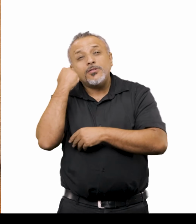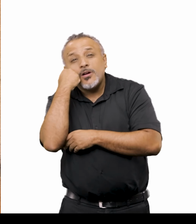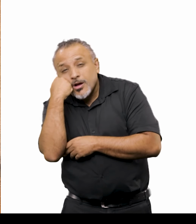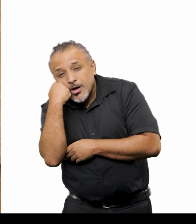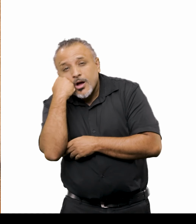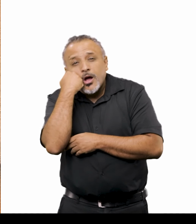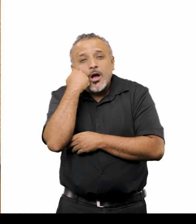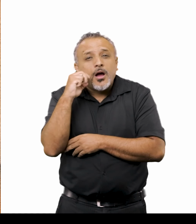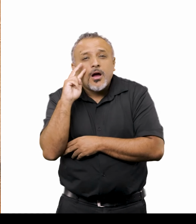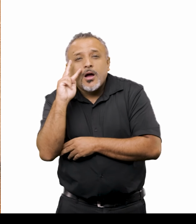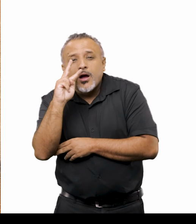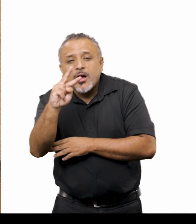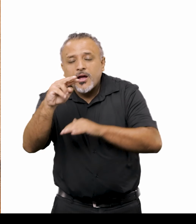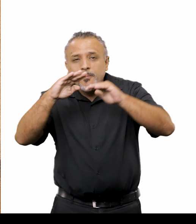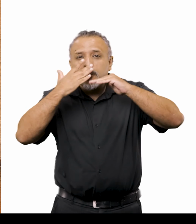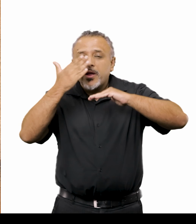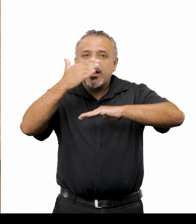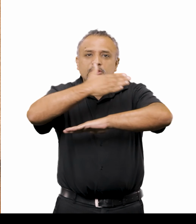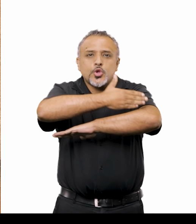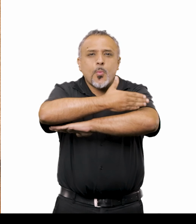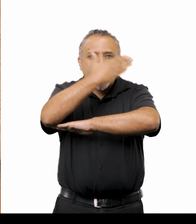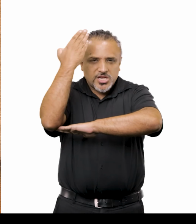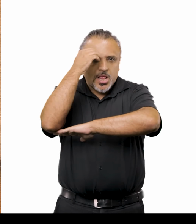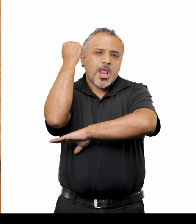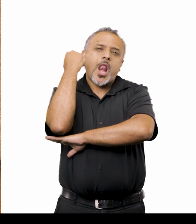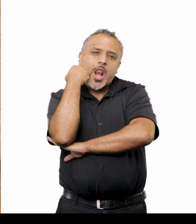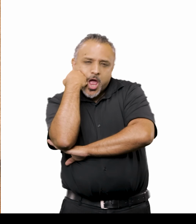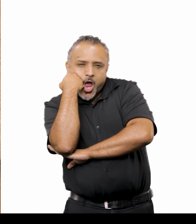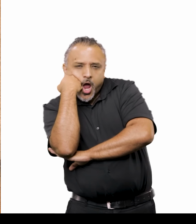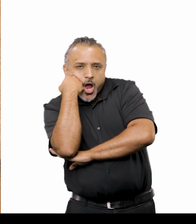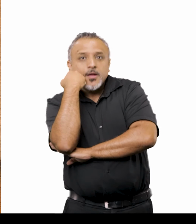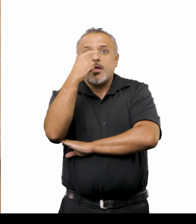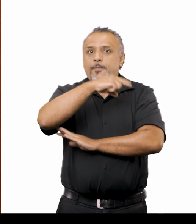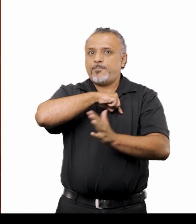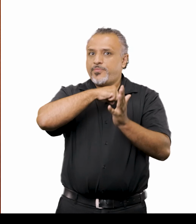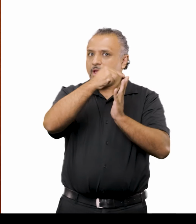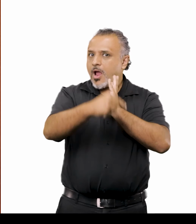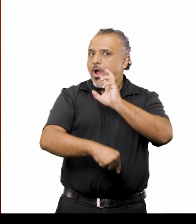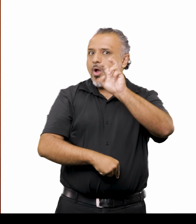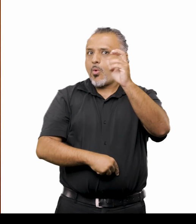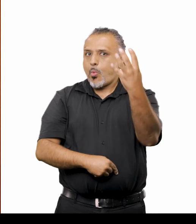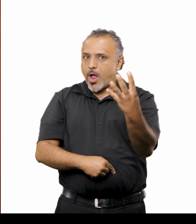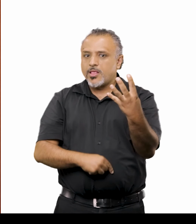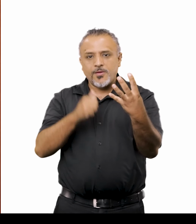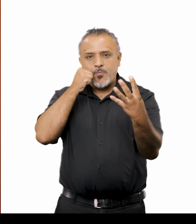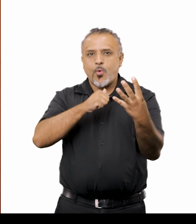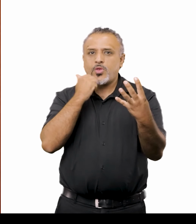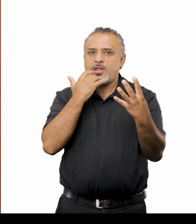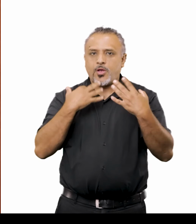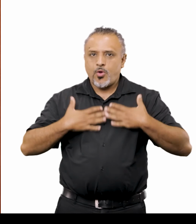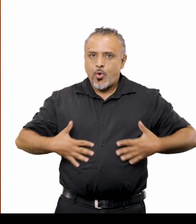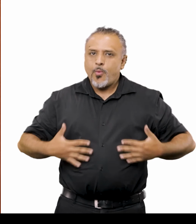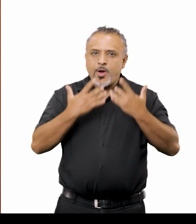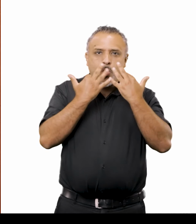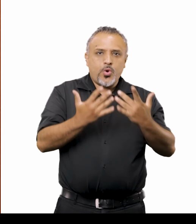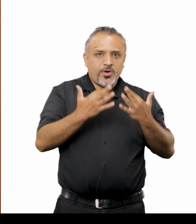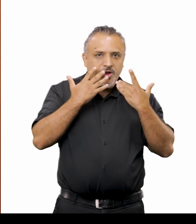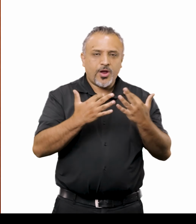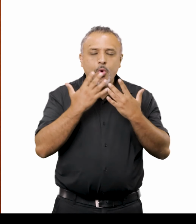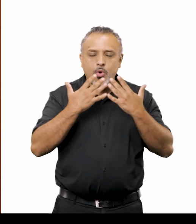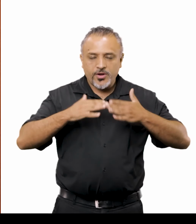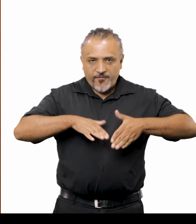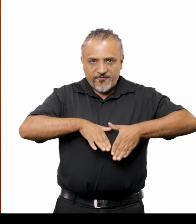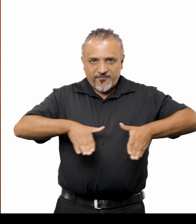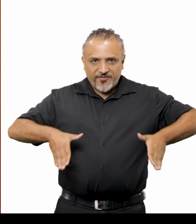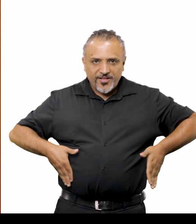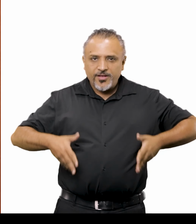antebraço esquerdo, no que parece ser o parapeito de uma janela. As 4 moças centrais usam roupas coloridas, combinando